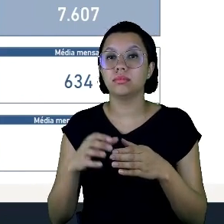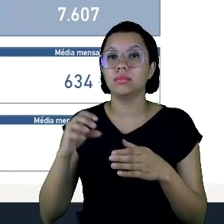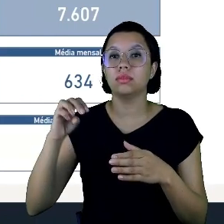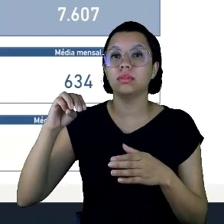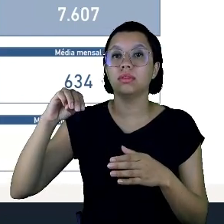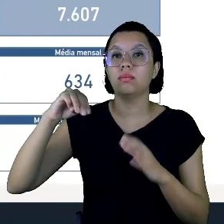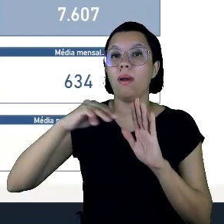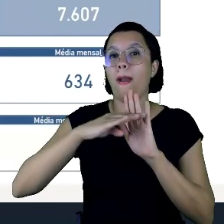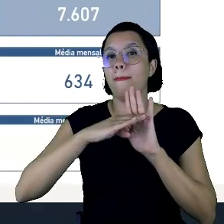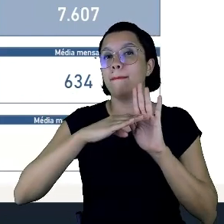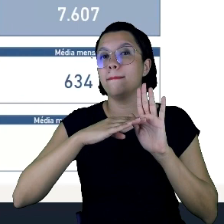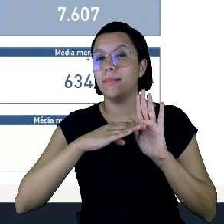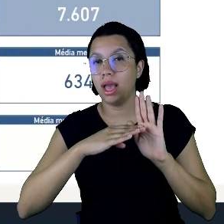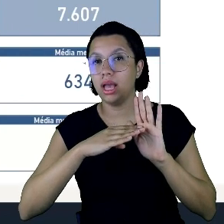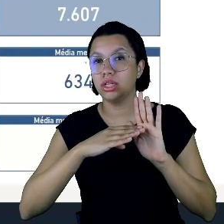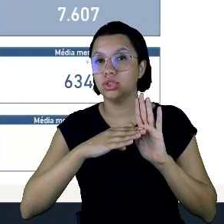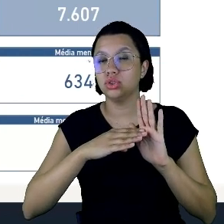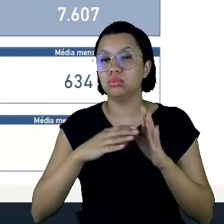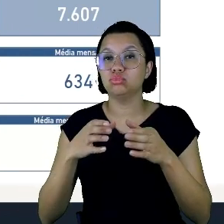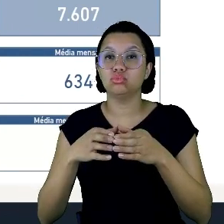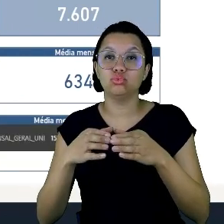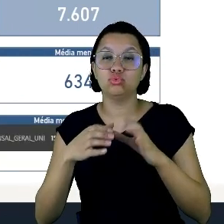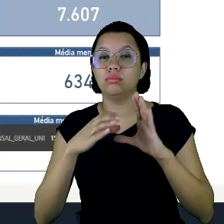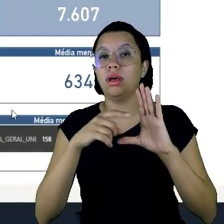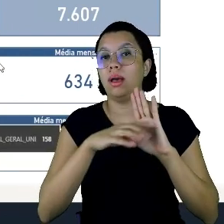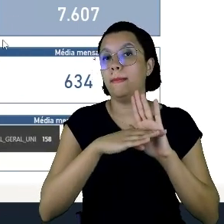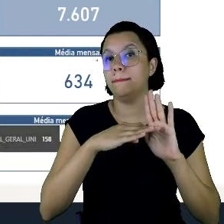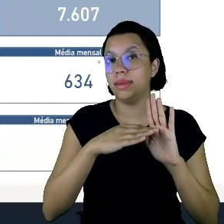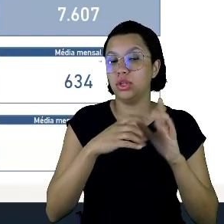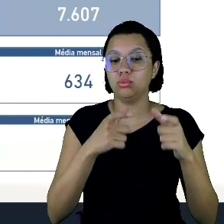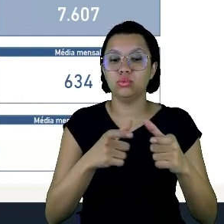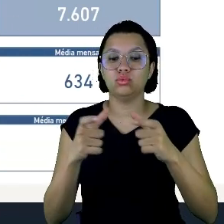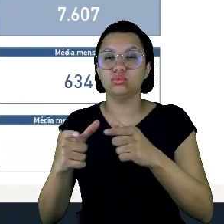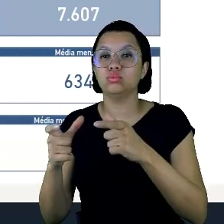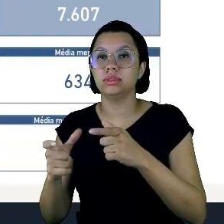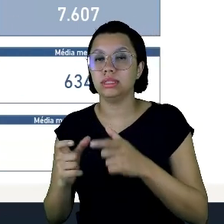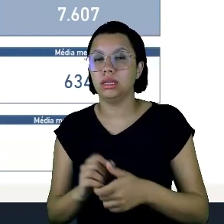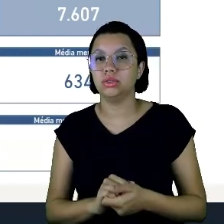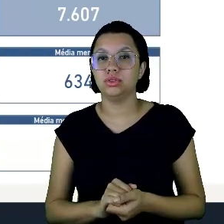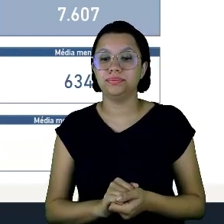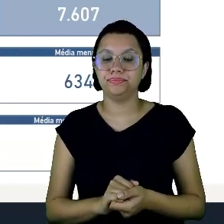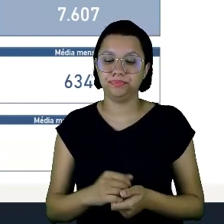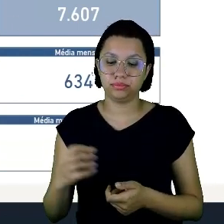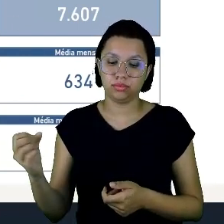da turma, né, e o total, e a média por unidade.